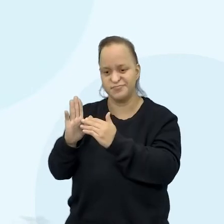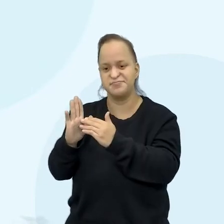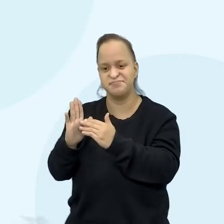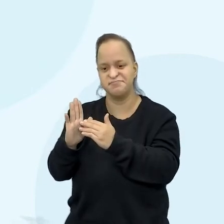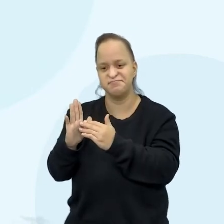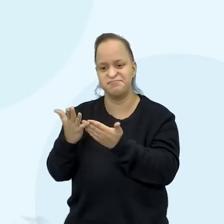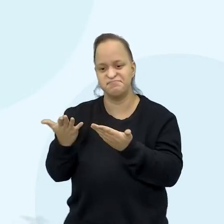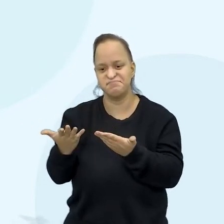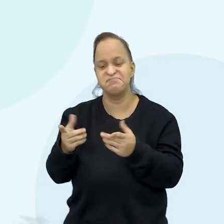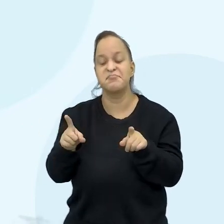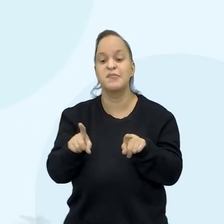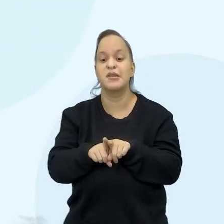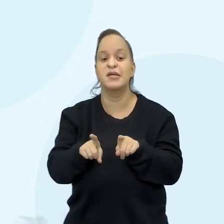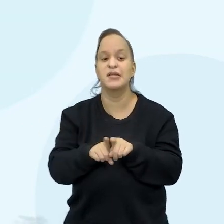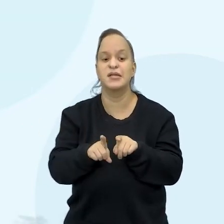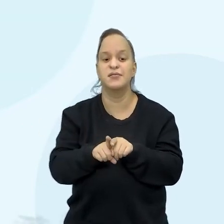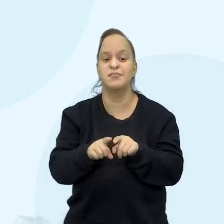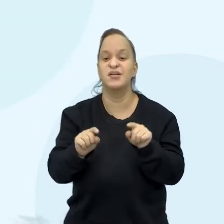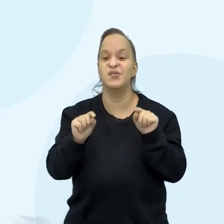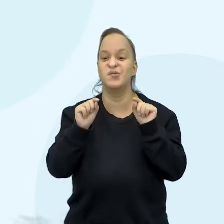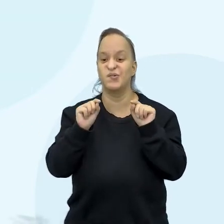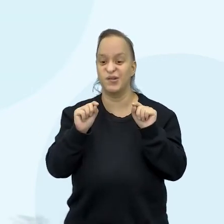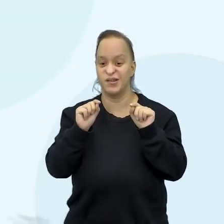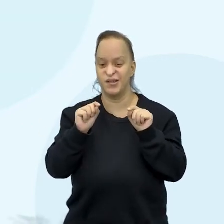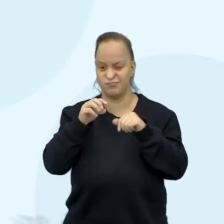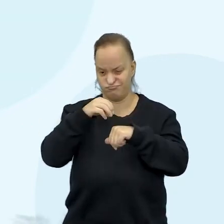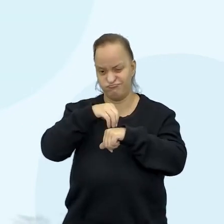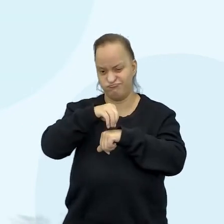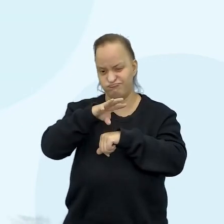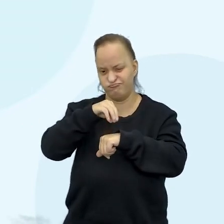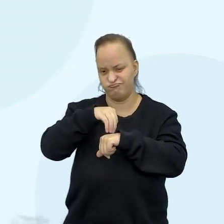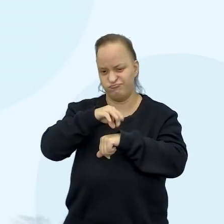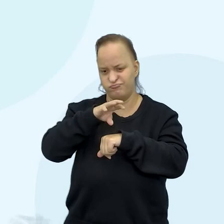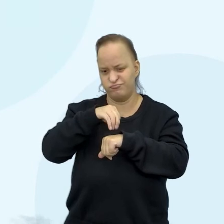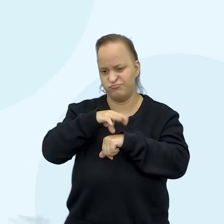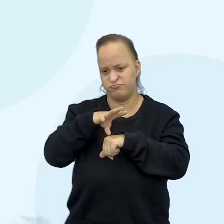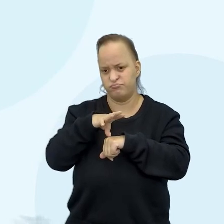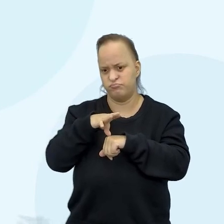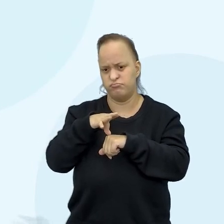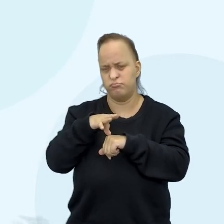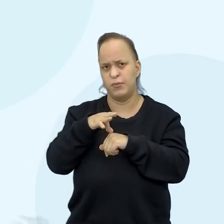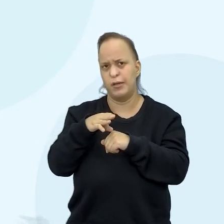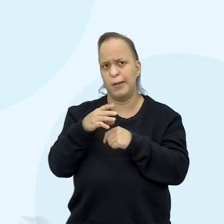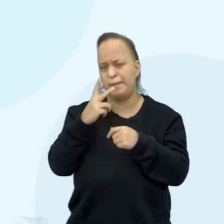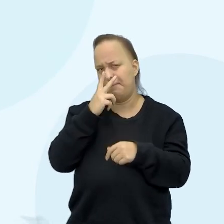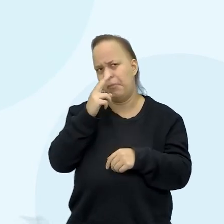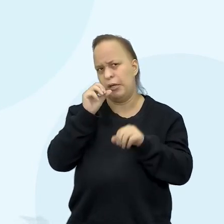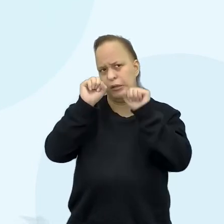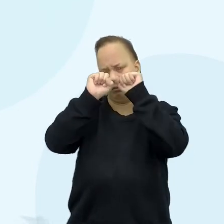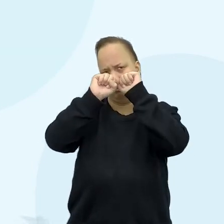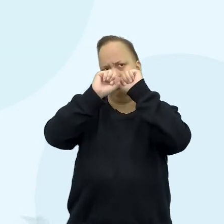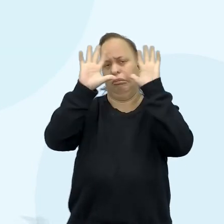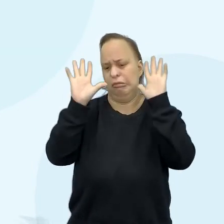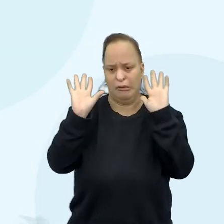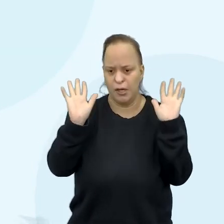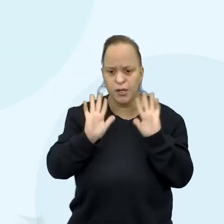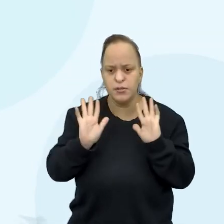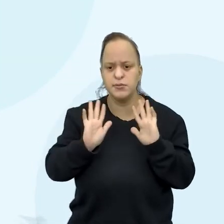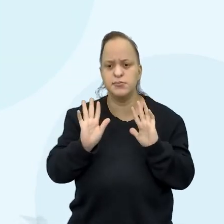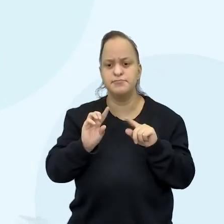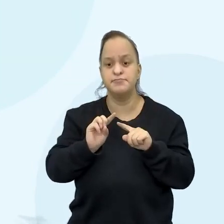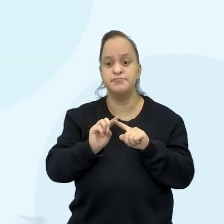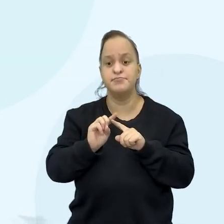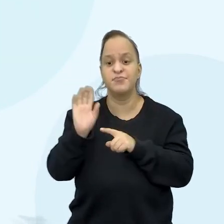Eu deixo também como sugestão para vocês, pessoal, embora não pareça uma sugestão tão óbvia tematicamente falando,